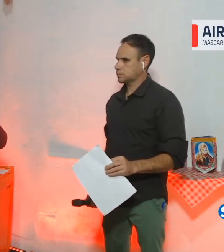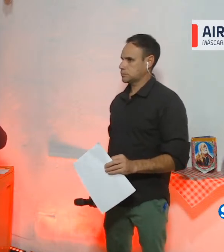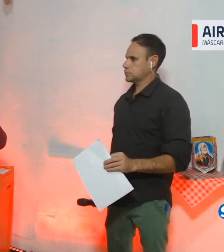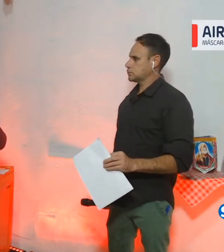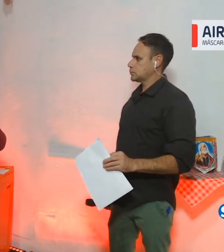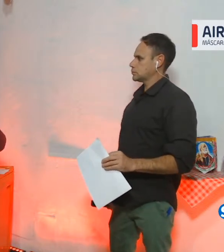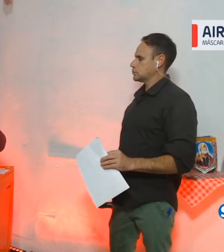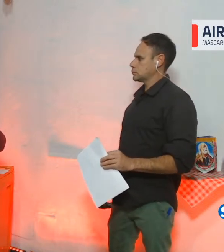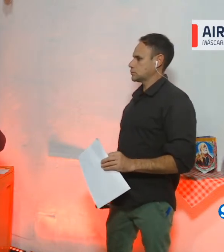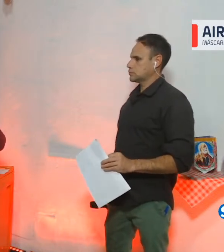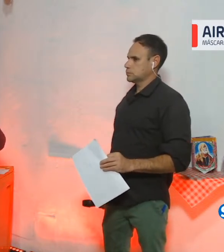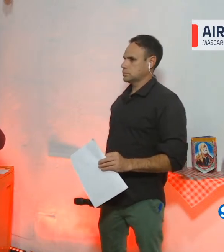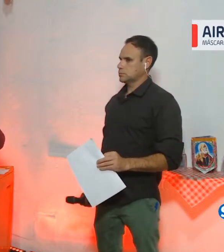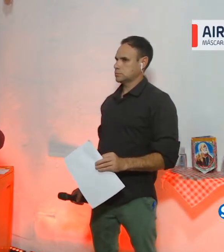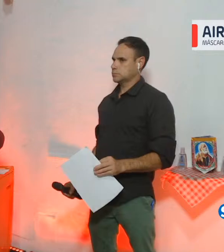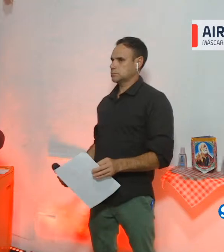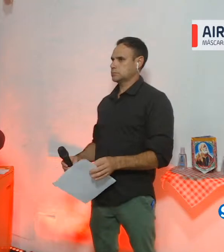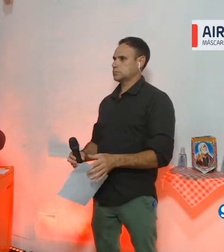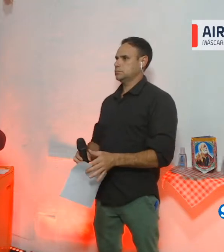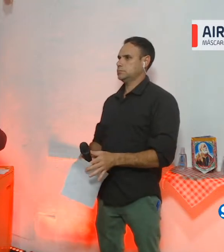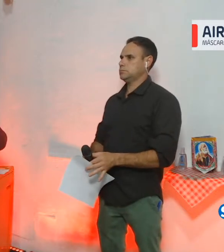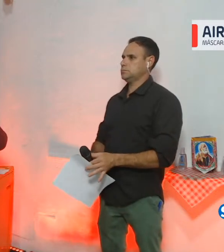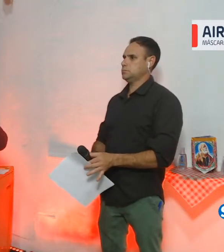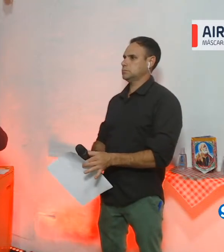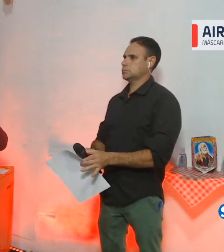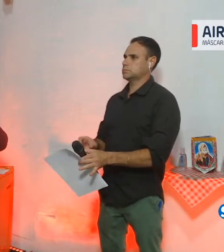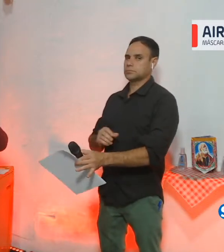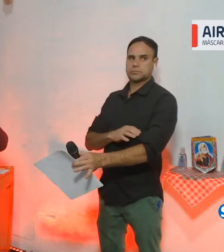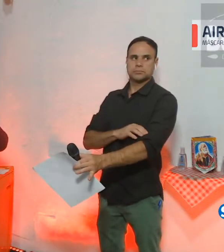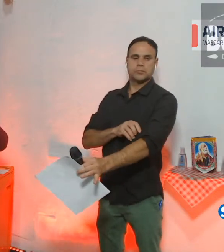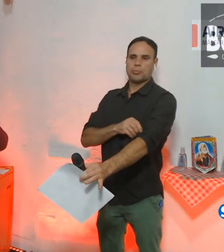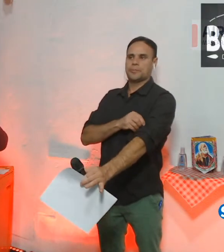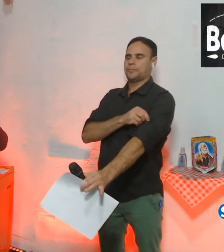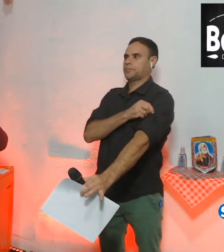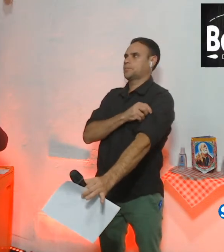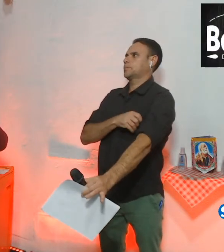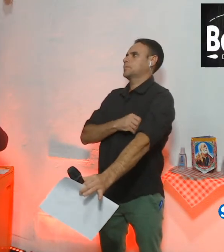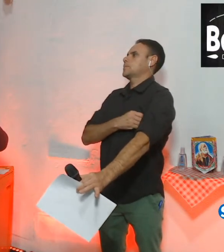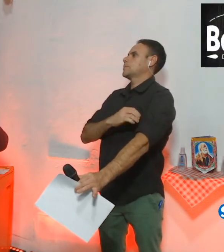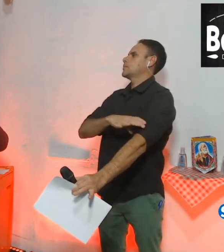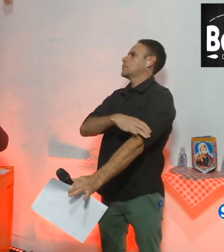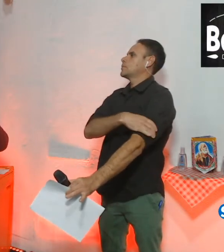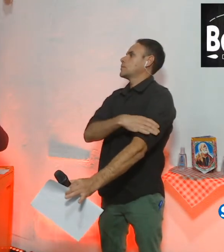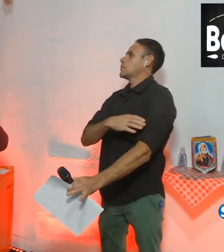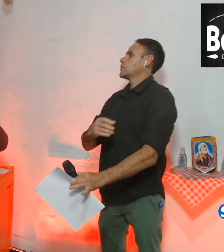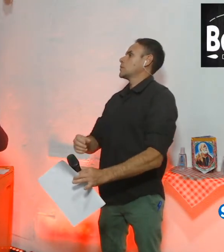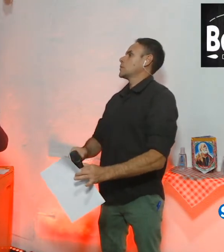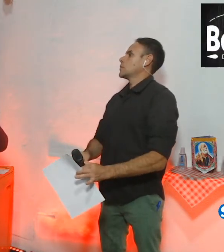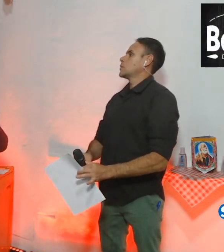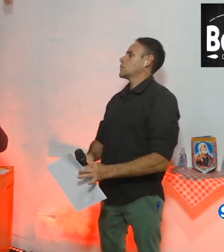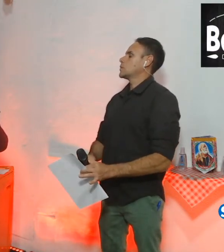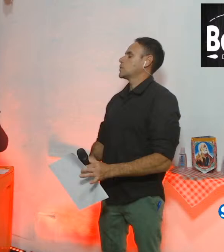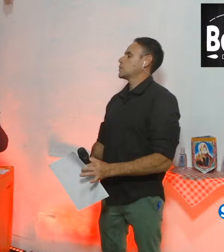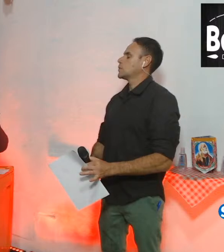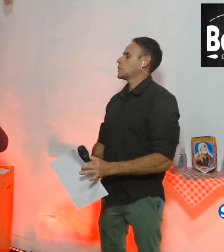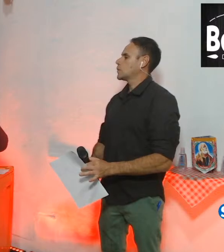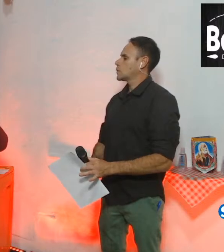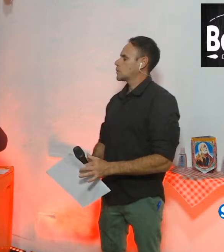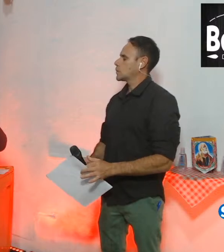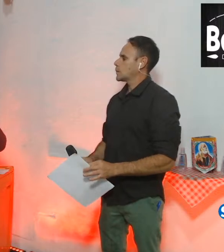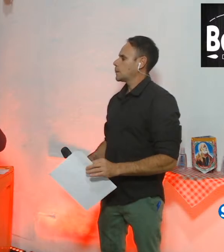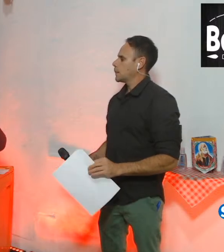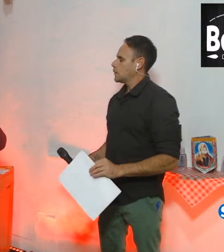tudo isso, estão lá gravando seus vídeos, dando as suas aulas e... Pelo menos na educação infantil,